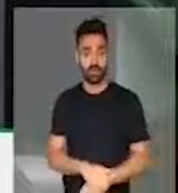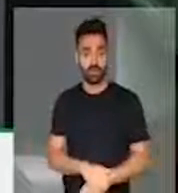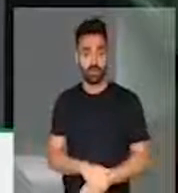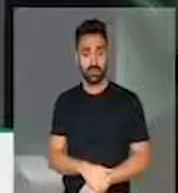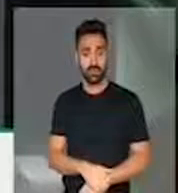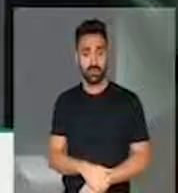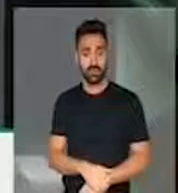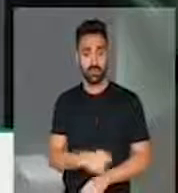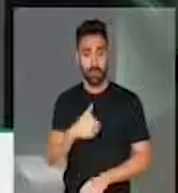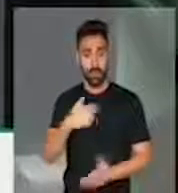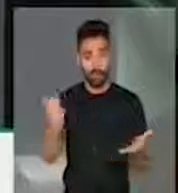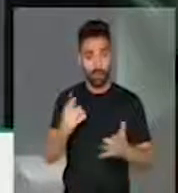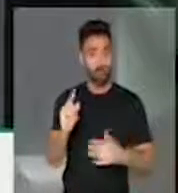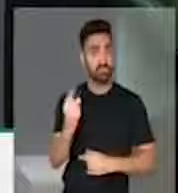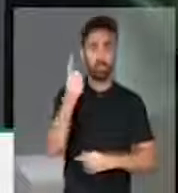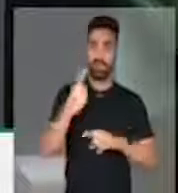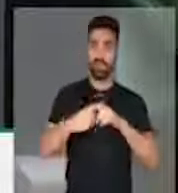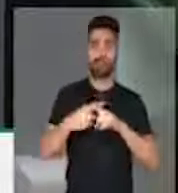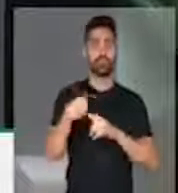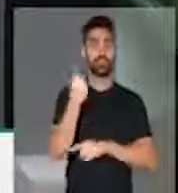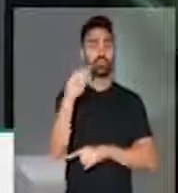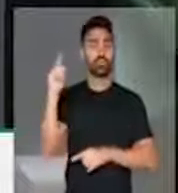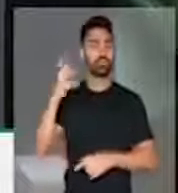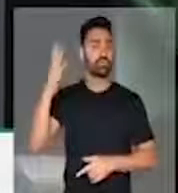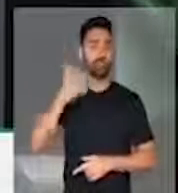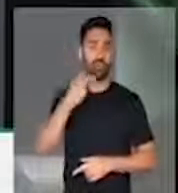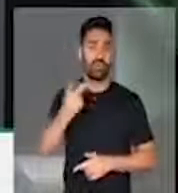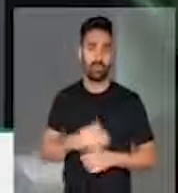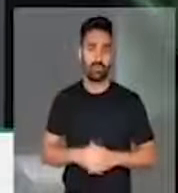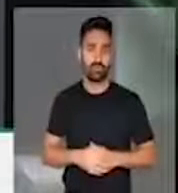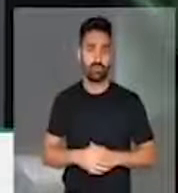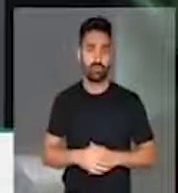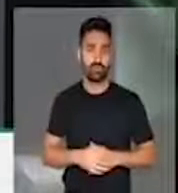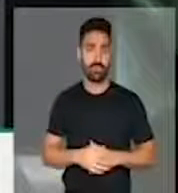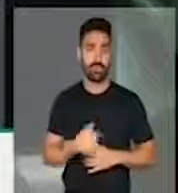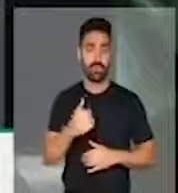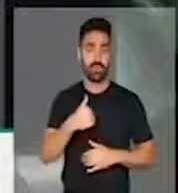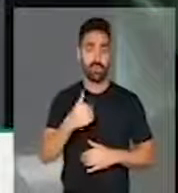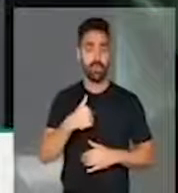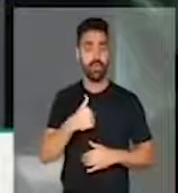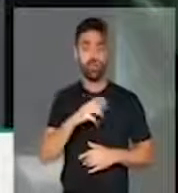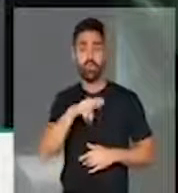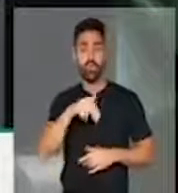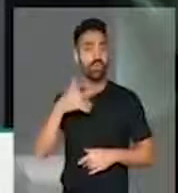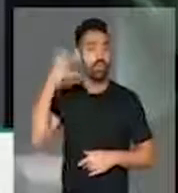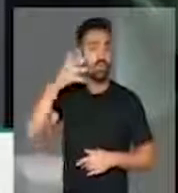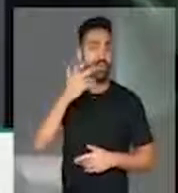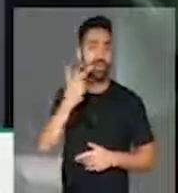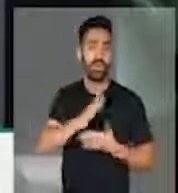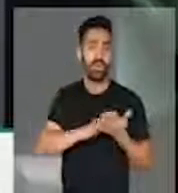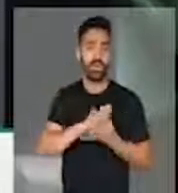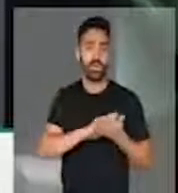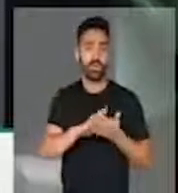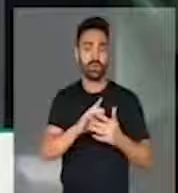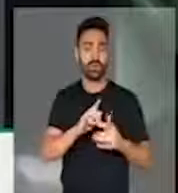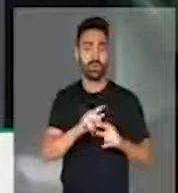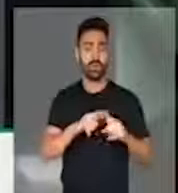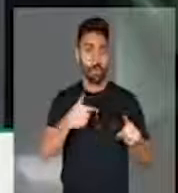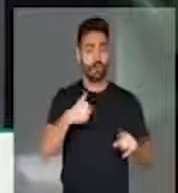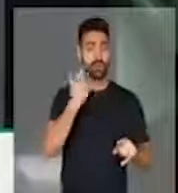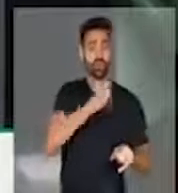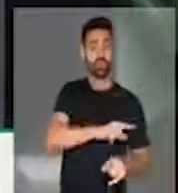primeira vez e a última vez que eu estou falando, eu sem falar, todas as duas minhas votações foi mais de 1 milhão de votos, sem